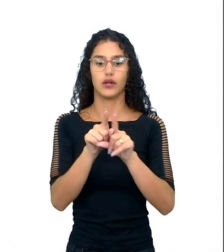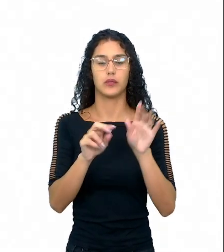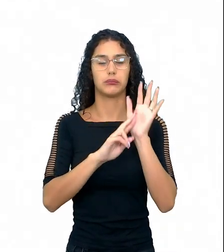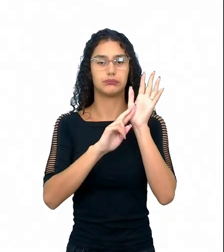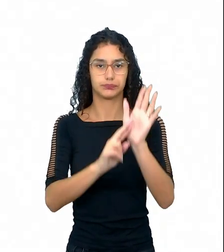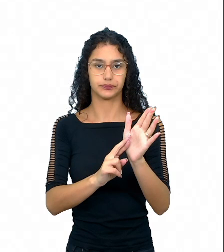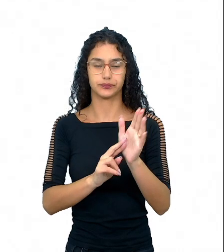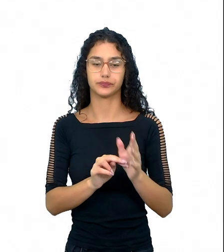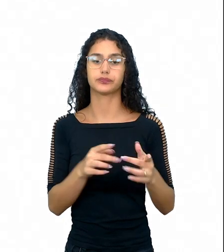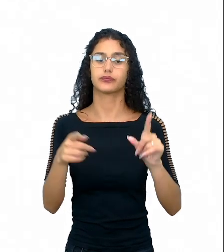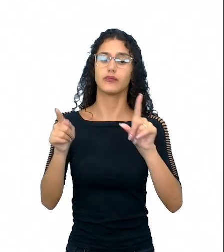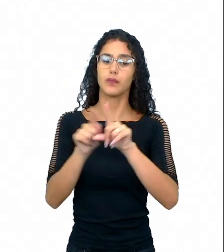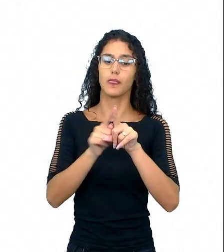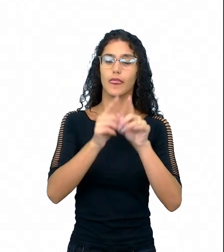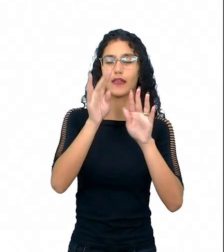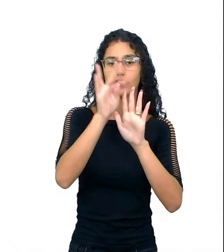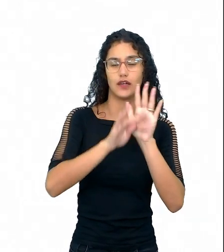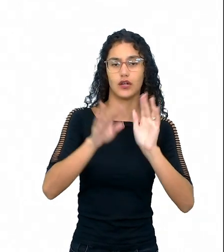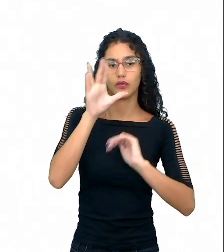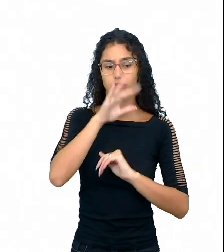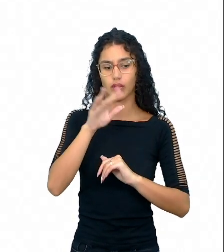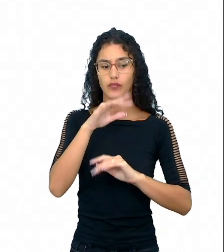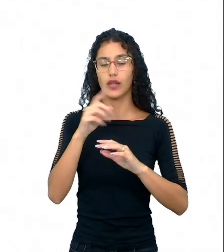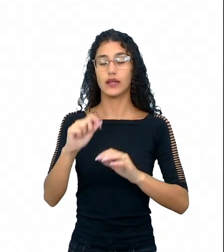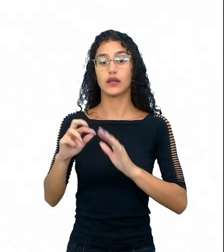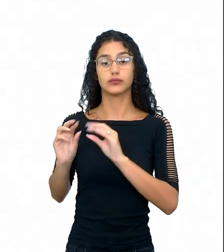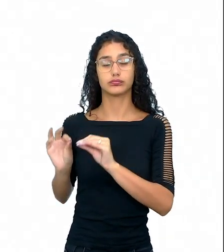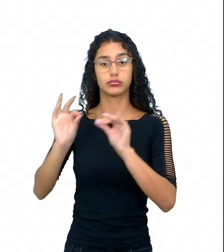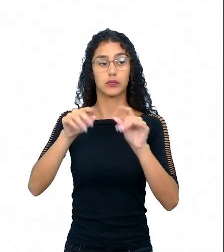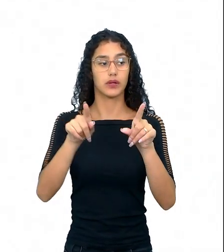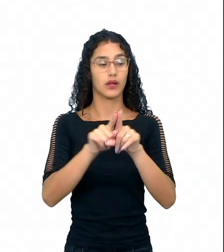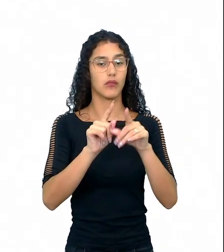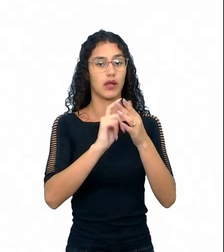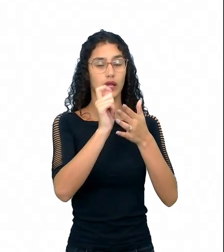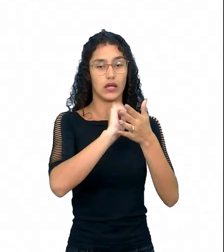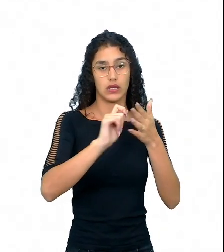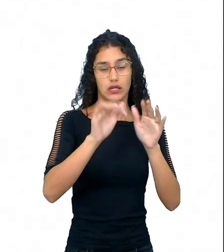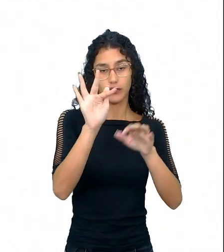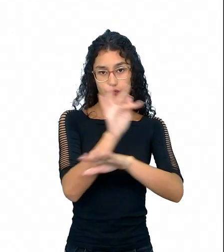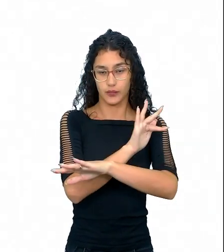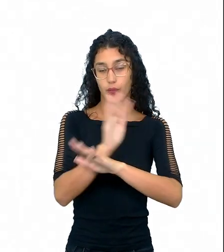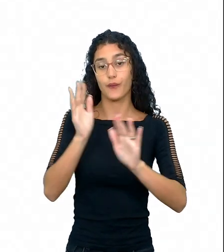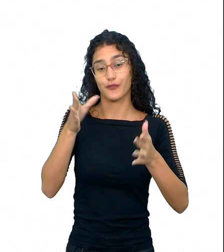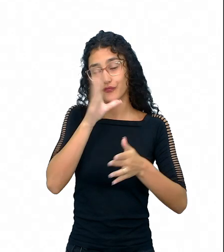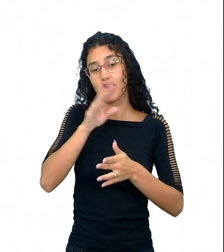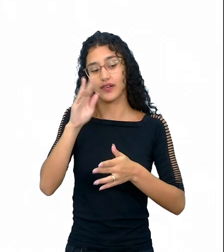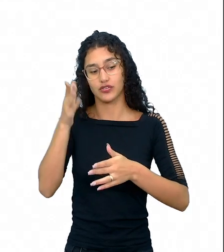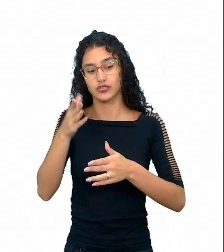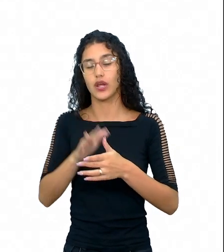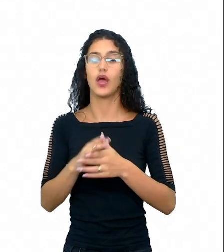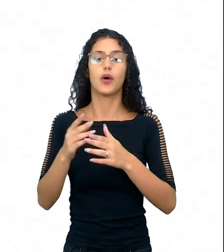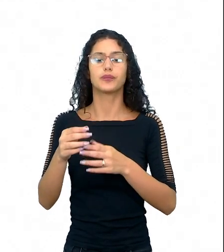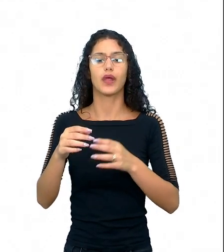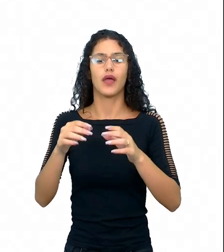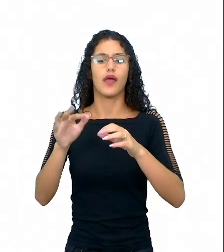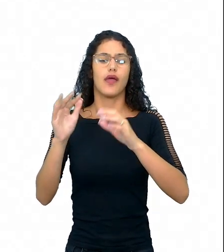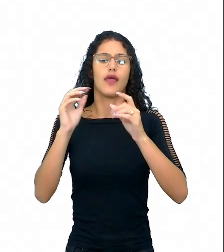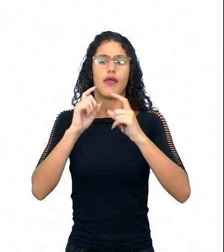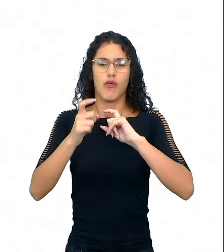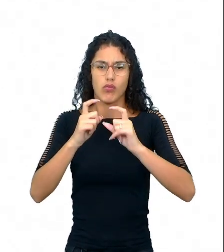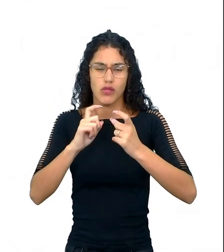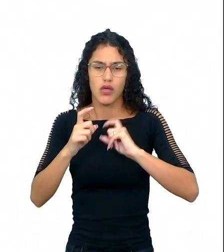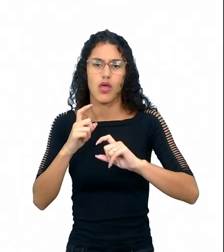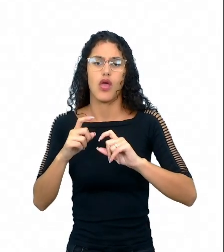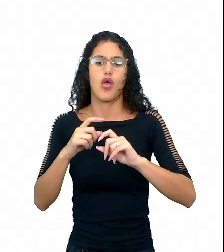ela traz. Há textos falados em que se aproximam da escrita formal, que eu acabei de falar, né? Conferências,